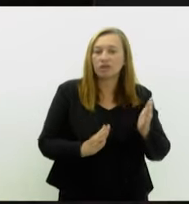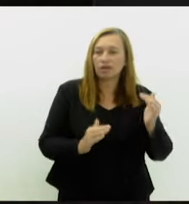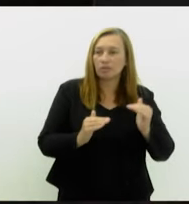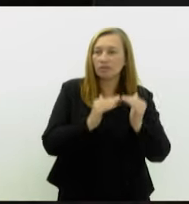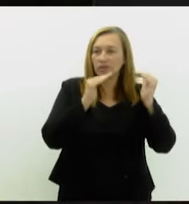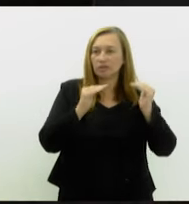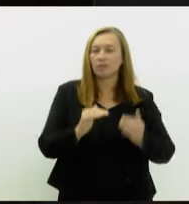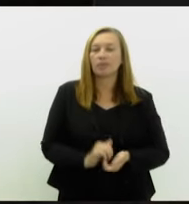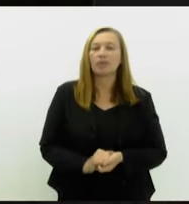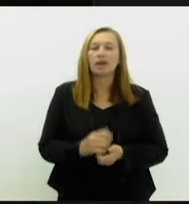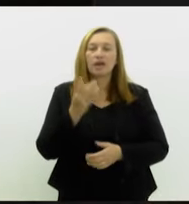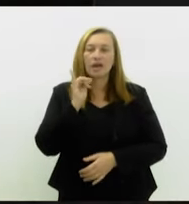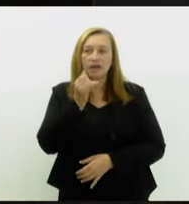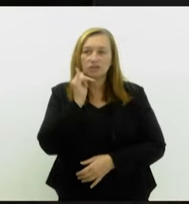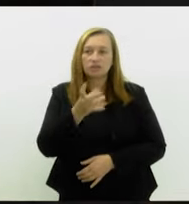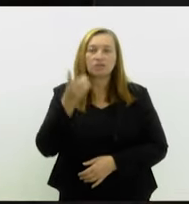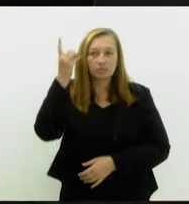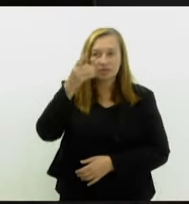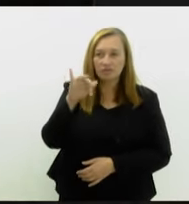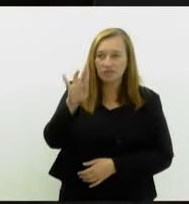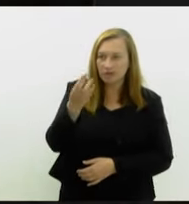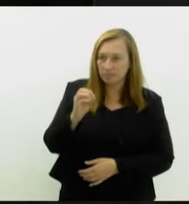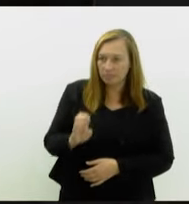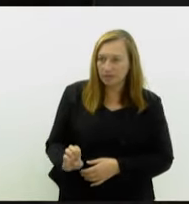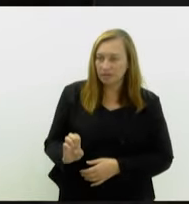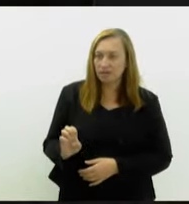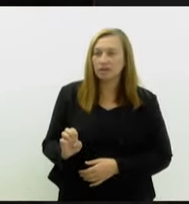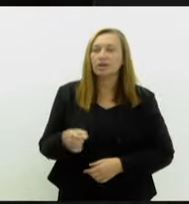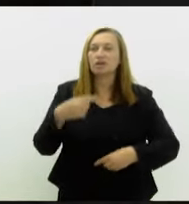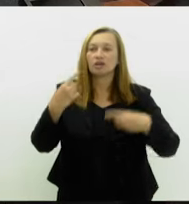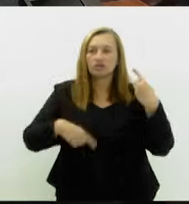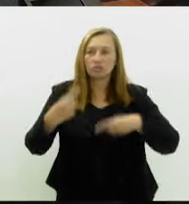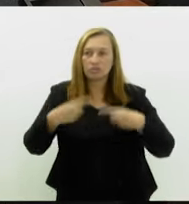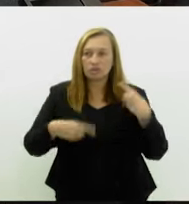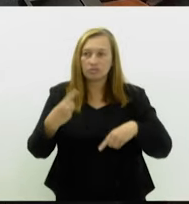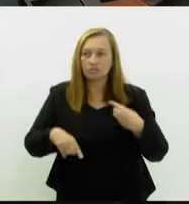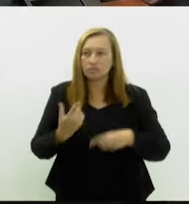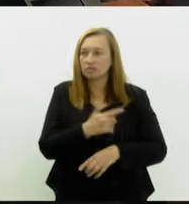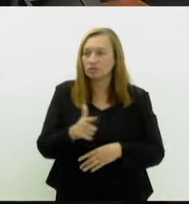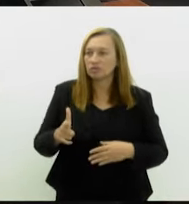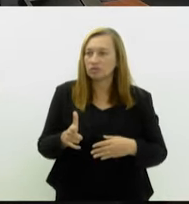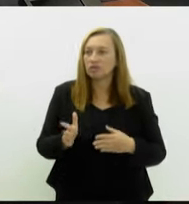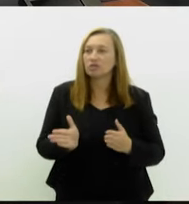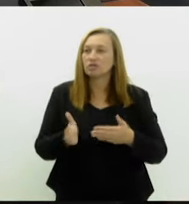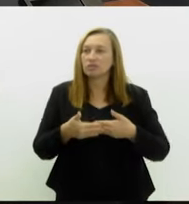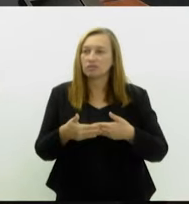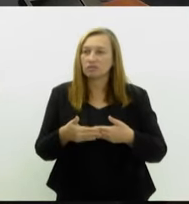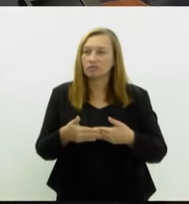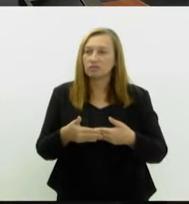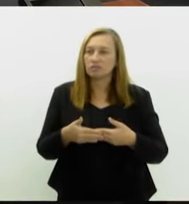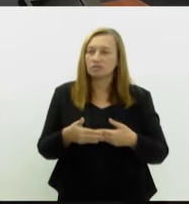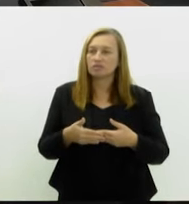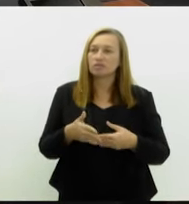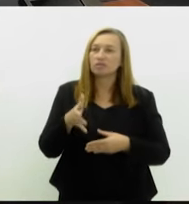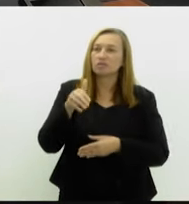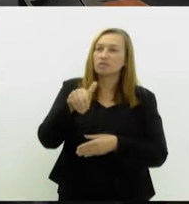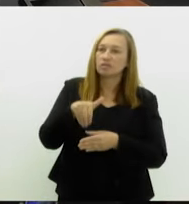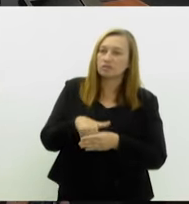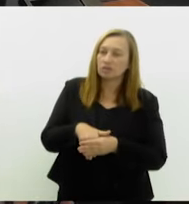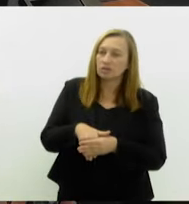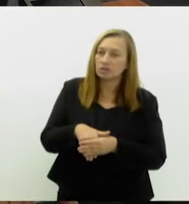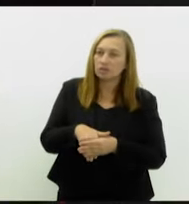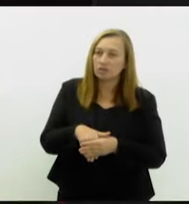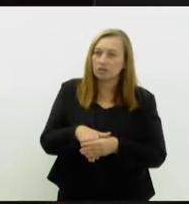favorável. Relator, deputado Felipe Soares. Em discussão. Não havendo quem queira discutir, encerrada a